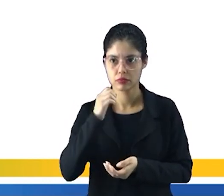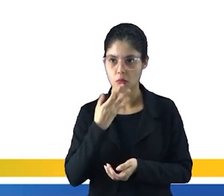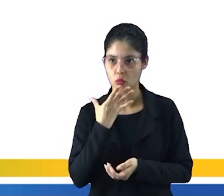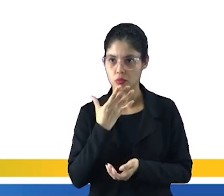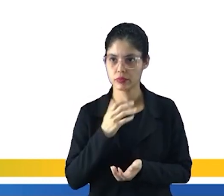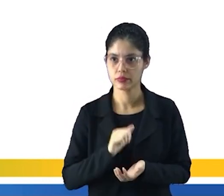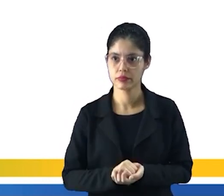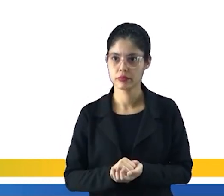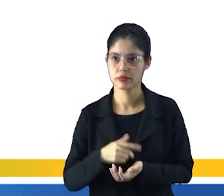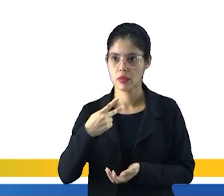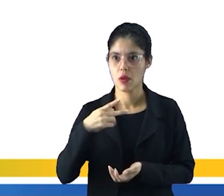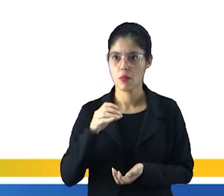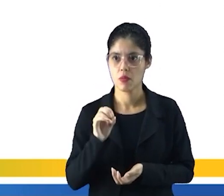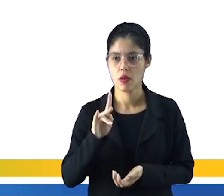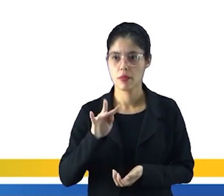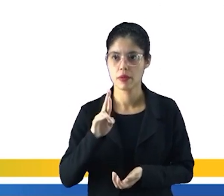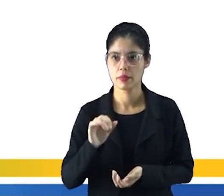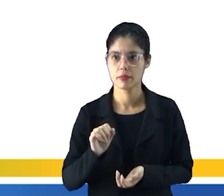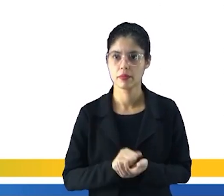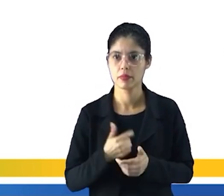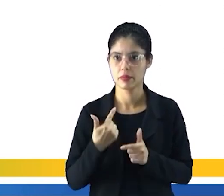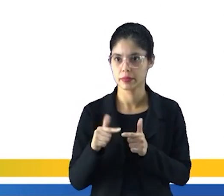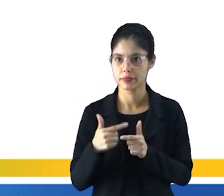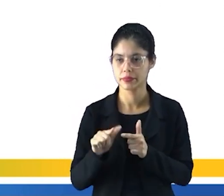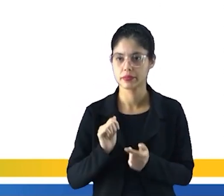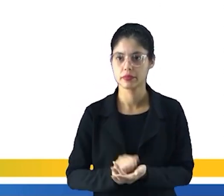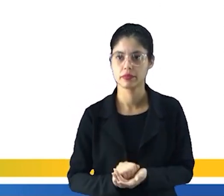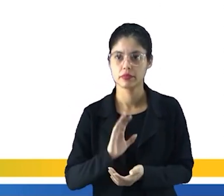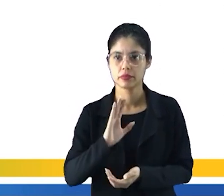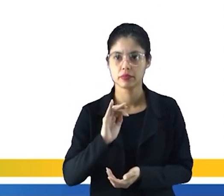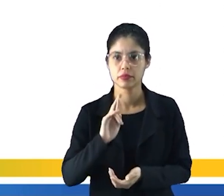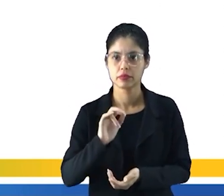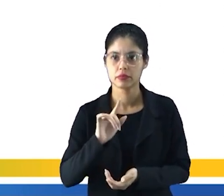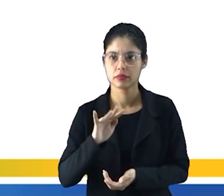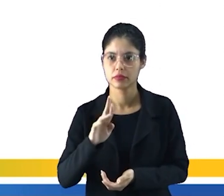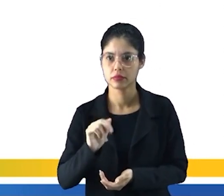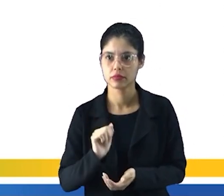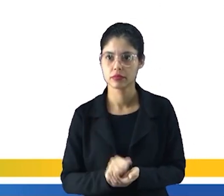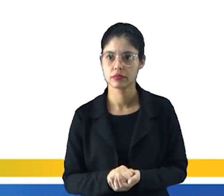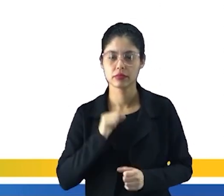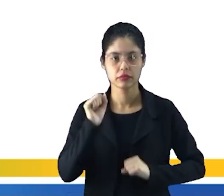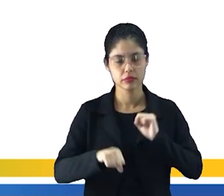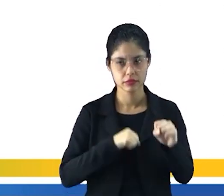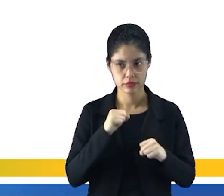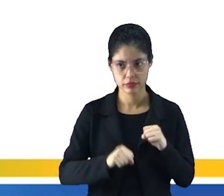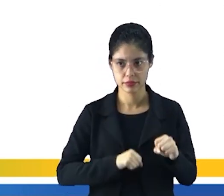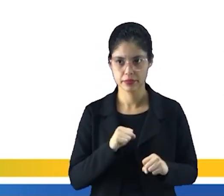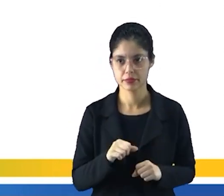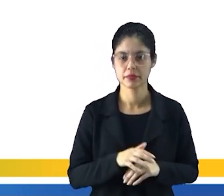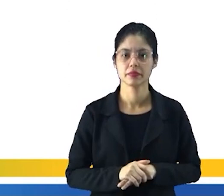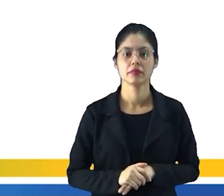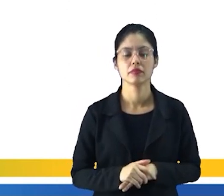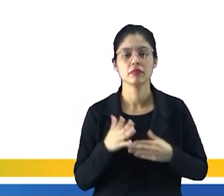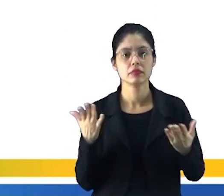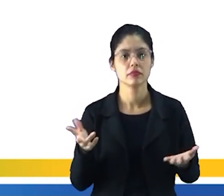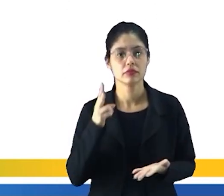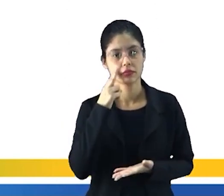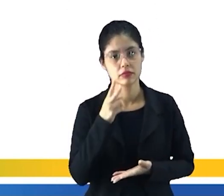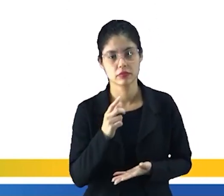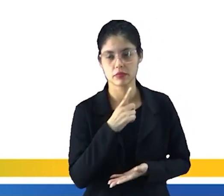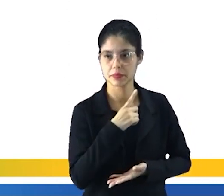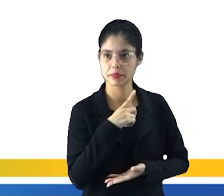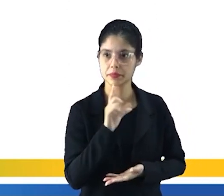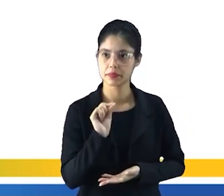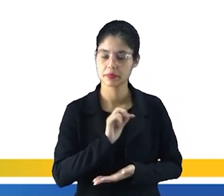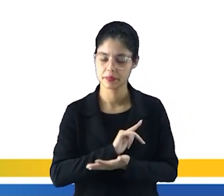bom, problema em vez de problema, bicicleta em vez de bicicleta. Então aí nós